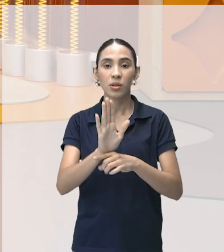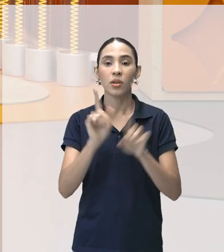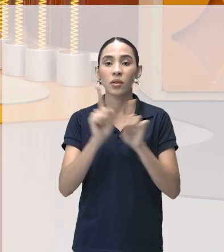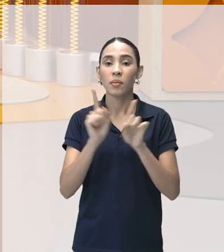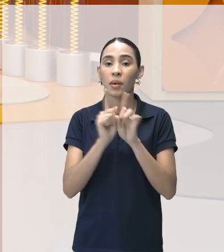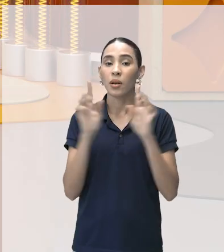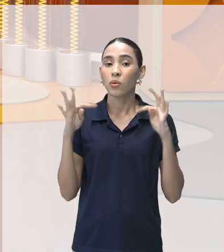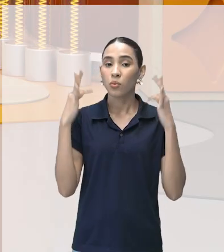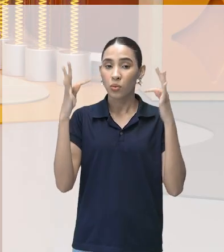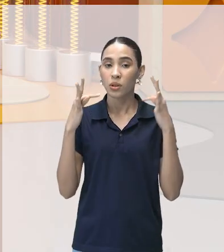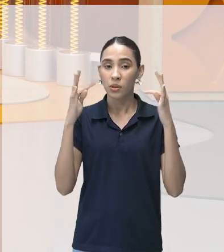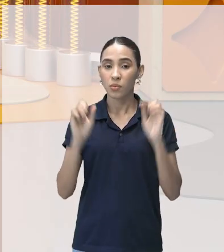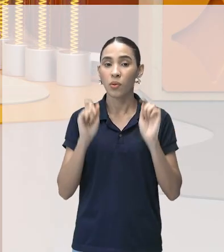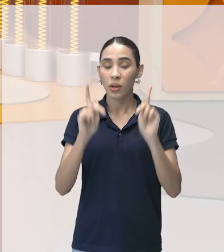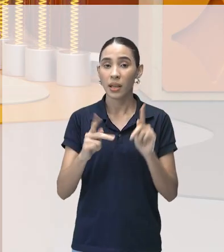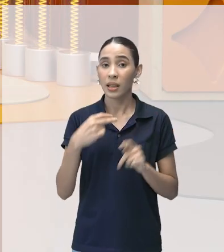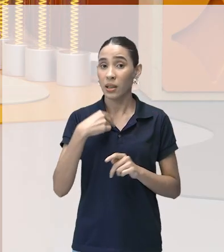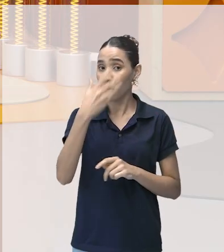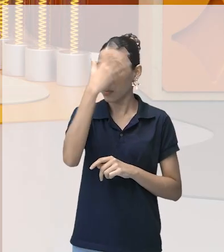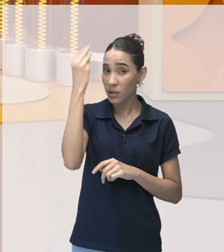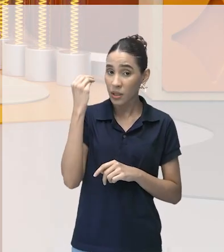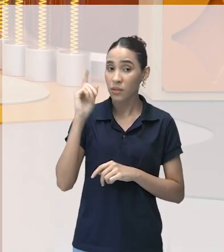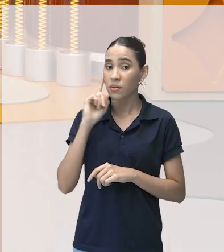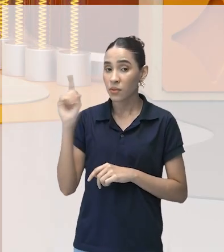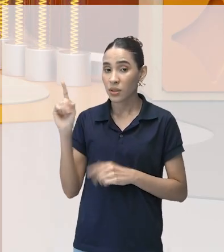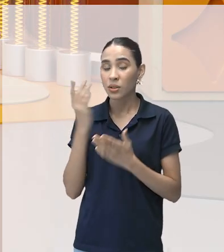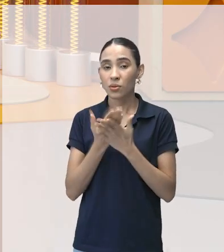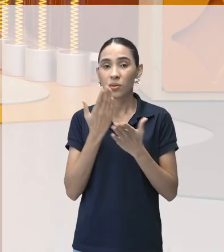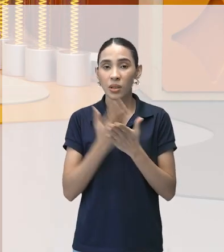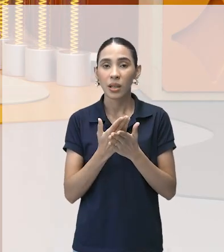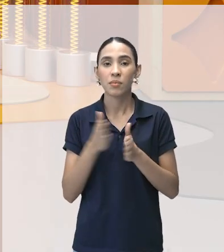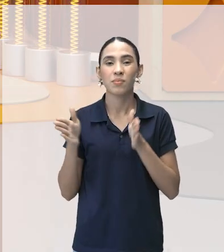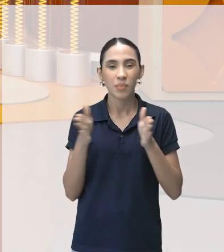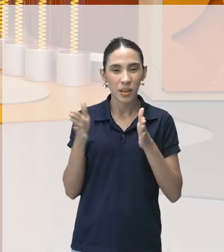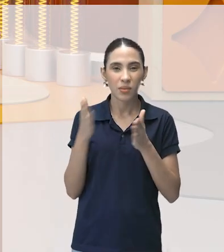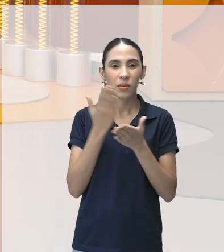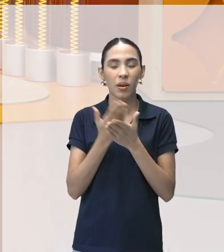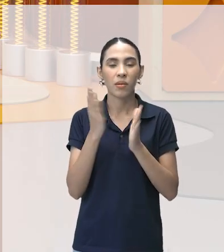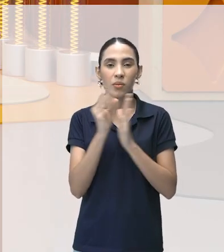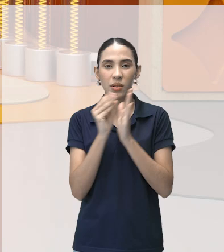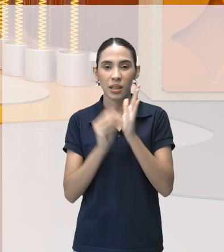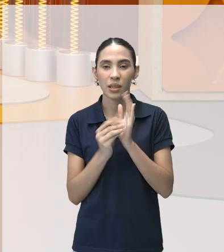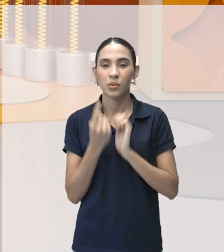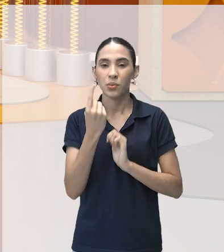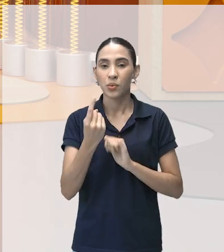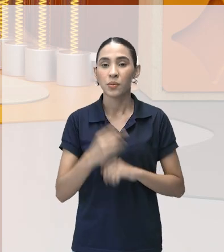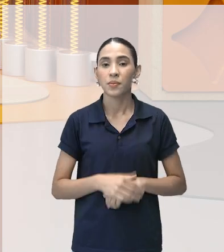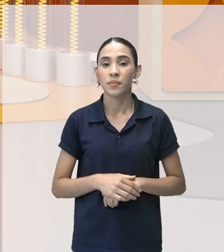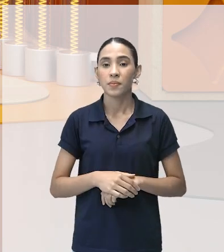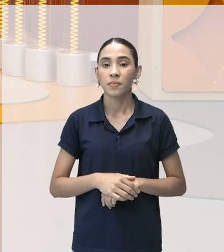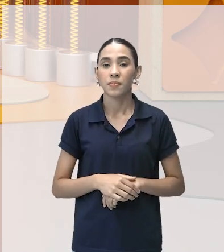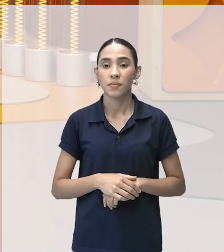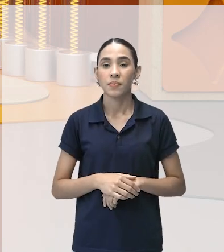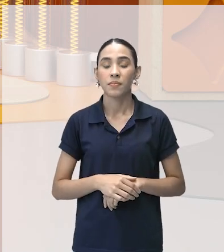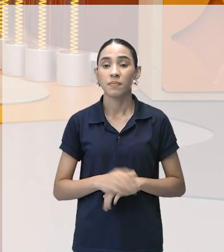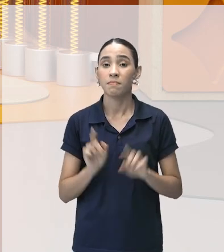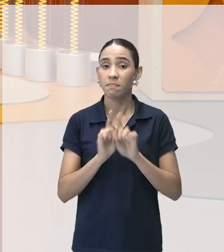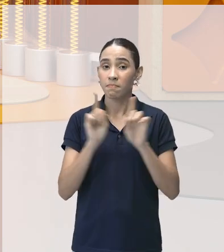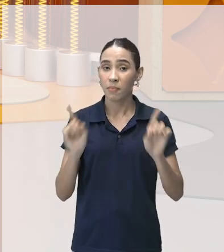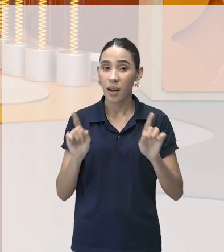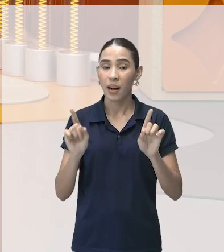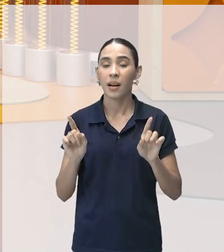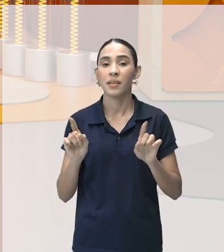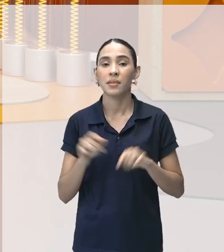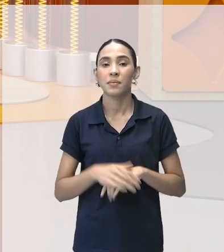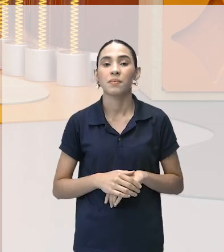o turismo, tá certo? Não esqueçam, nós estudamos aí durante as nossas aulas da unidade 1. Mas, além de nós estudarmos sobre o